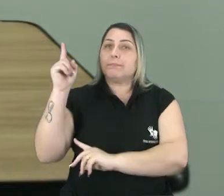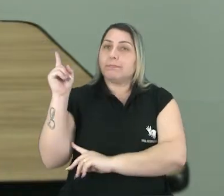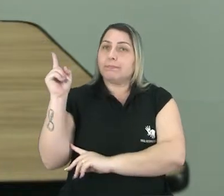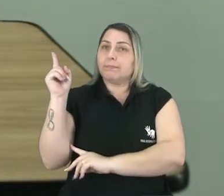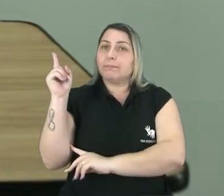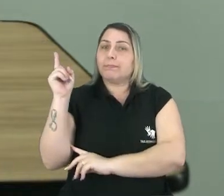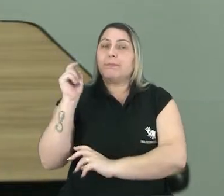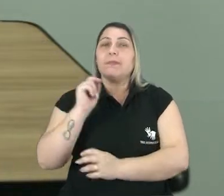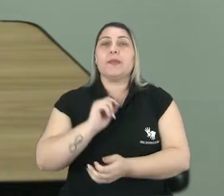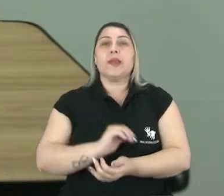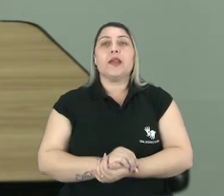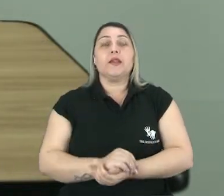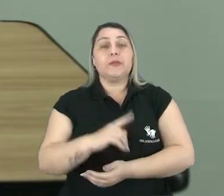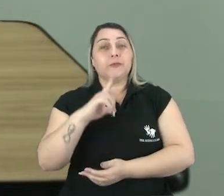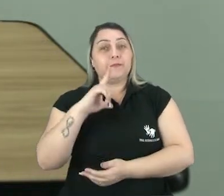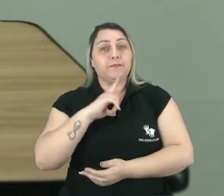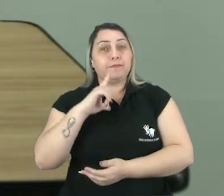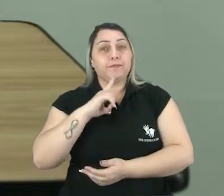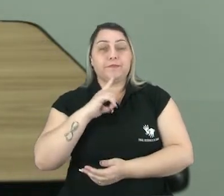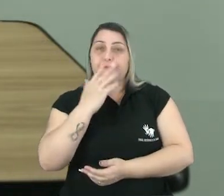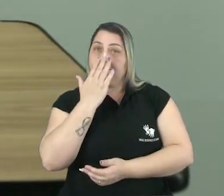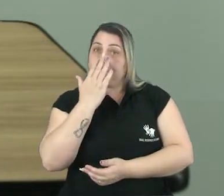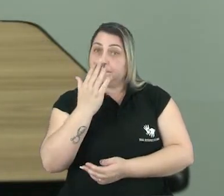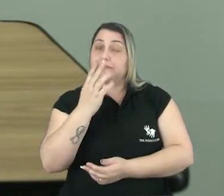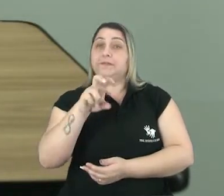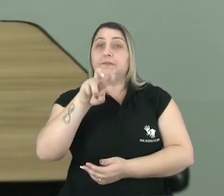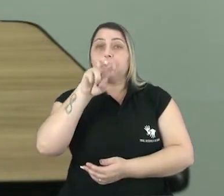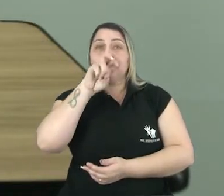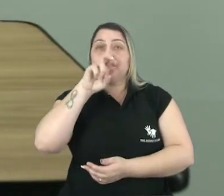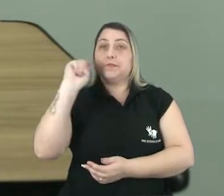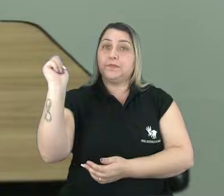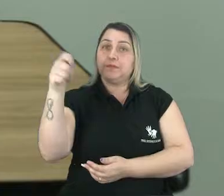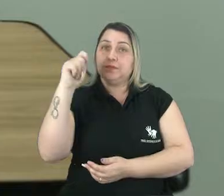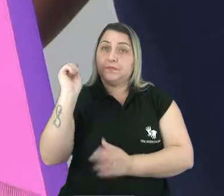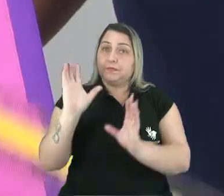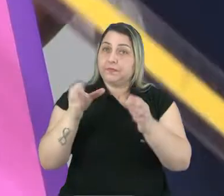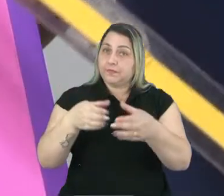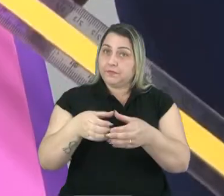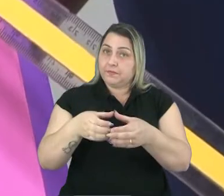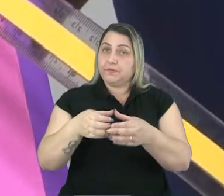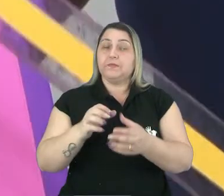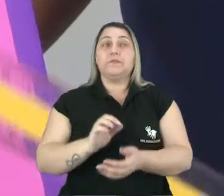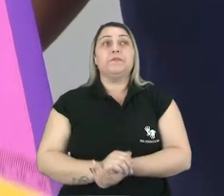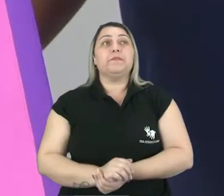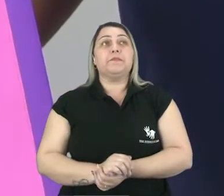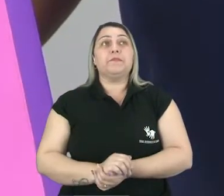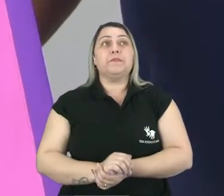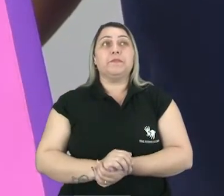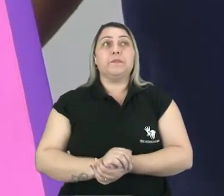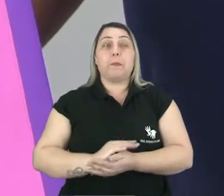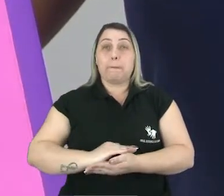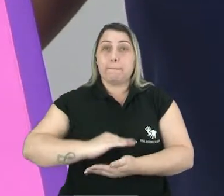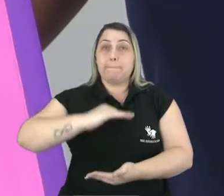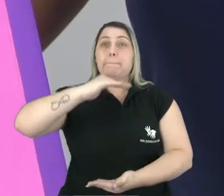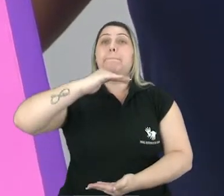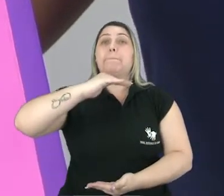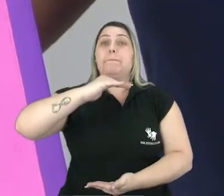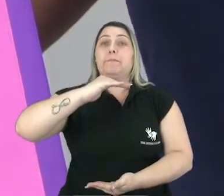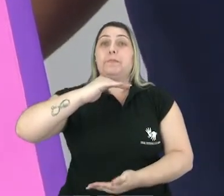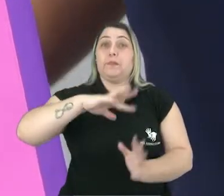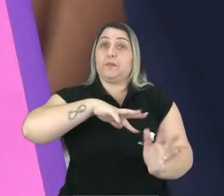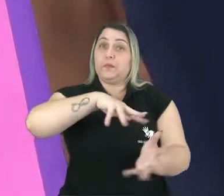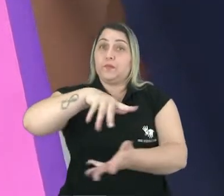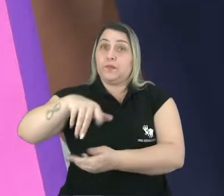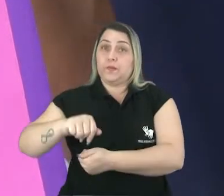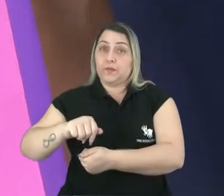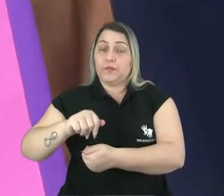Este gibi, ele tem a capa da Turma da Mônica, o maior gibi do mundo. E